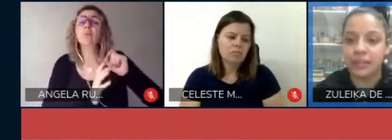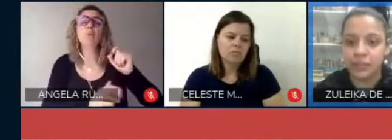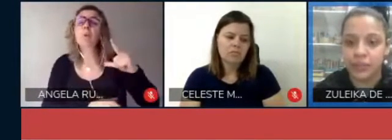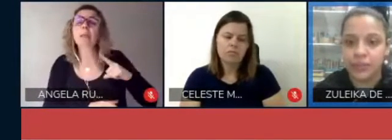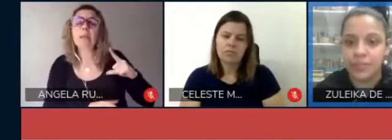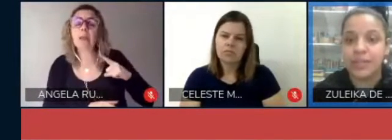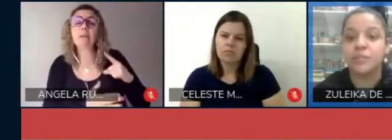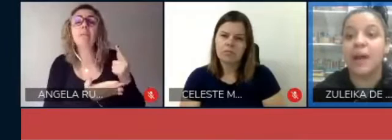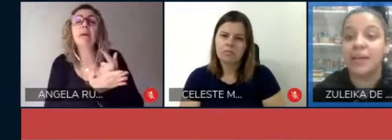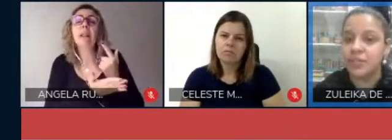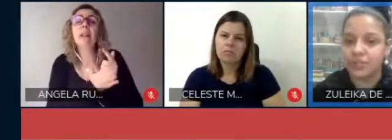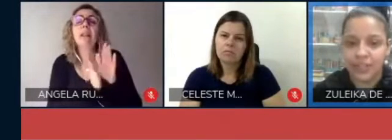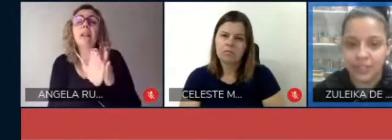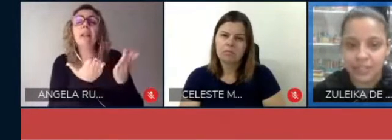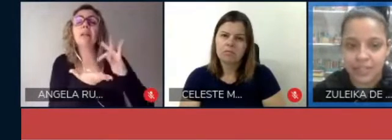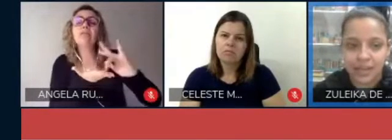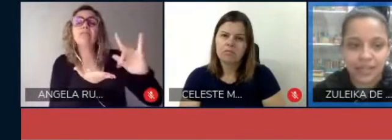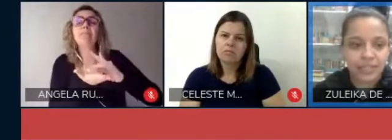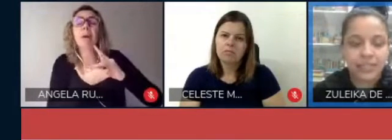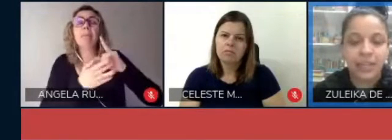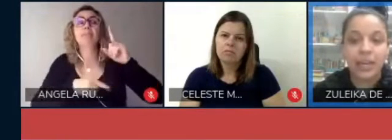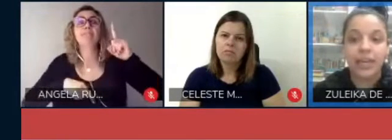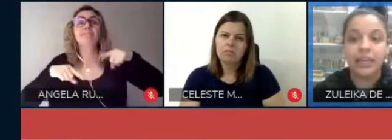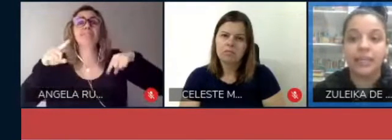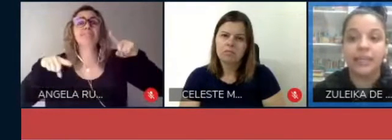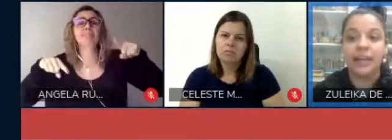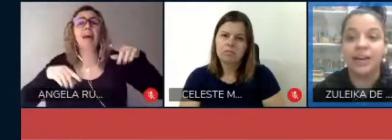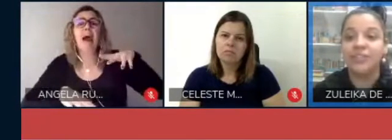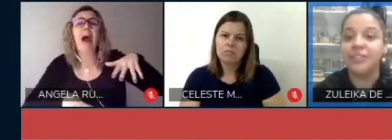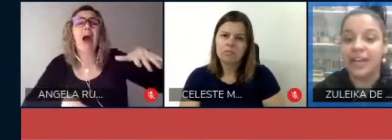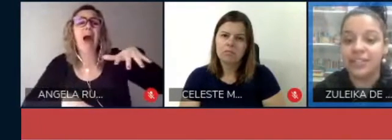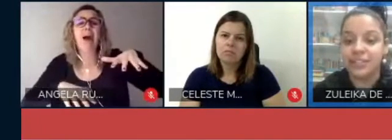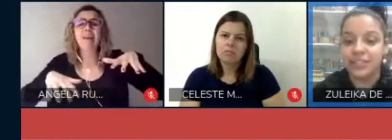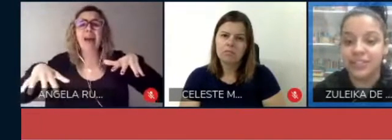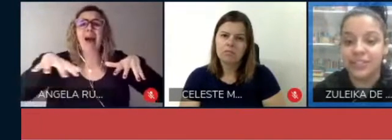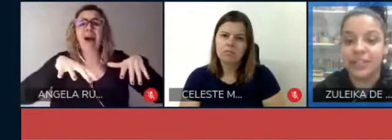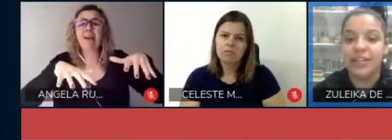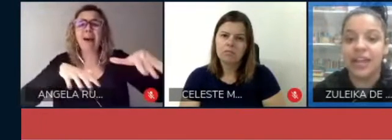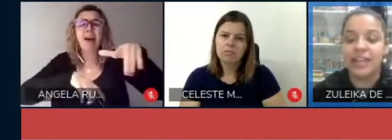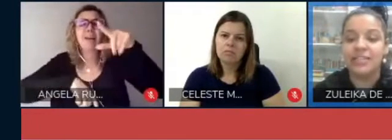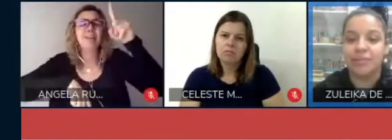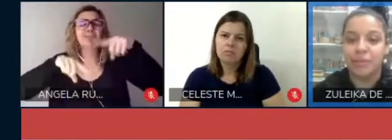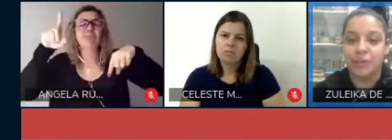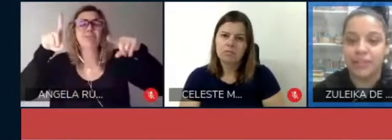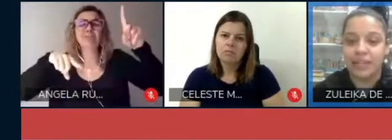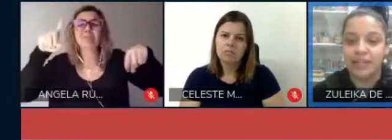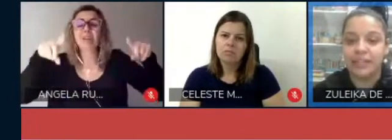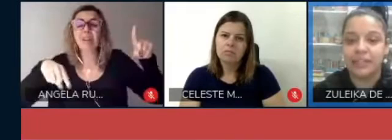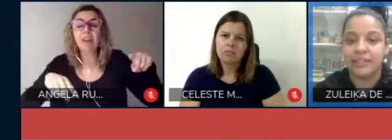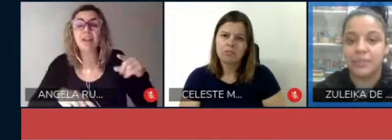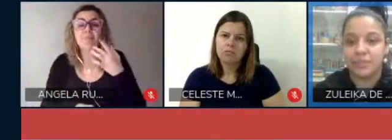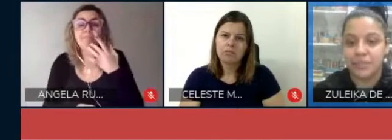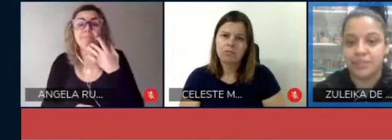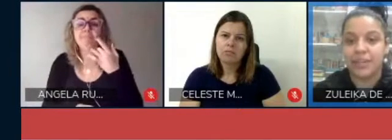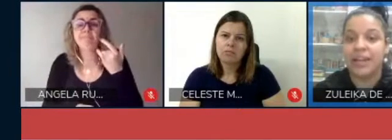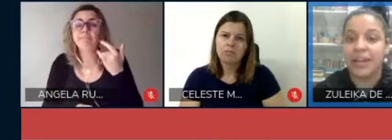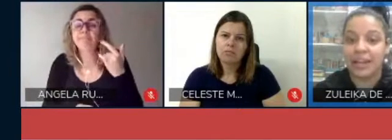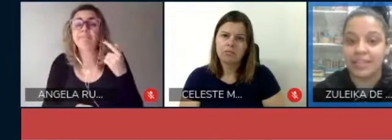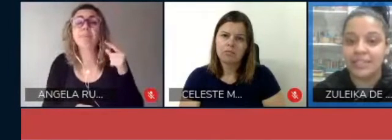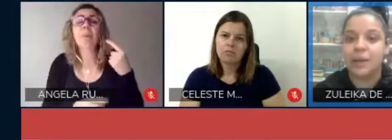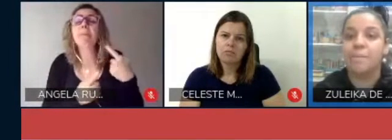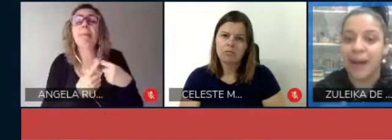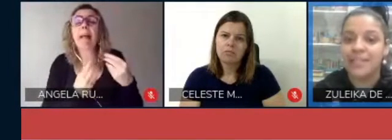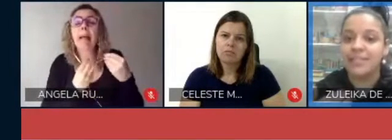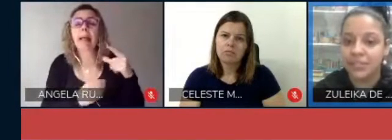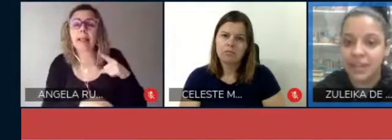concentra livros eletrônicos das mais diferentes áreas, e a vantagem da gente ter essa biblioteca